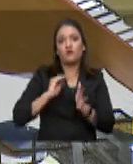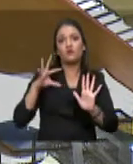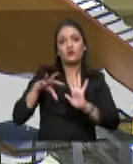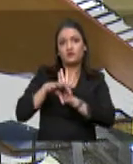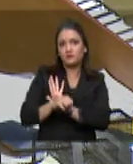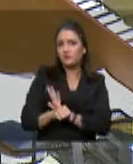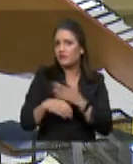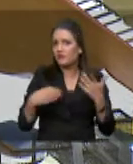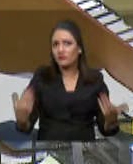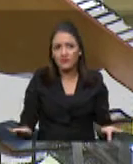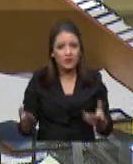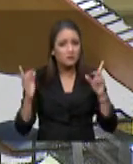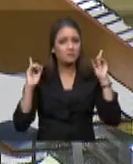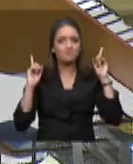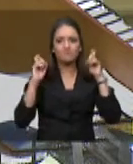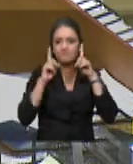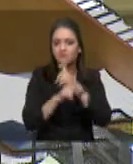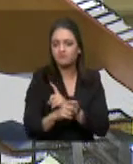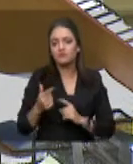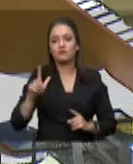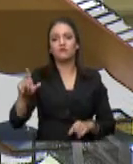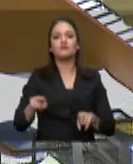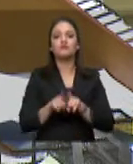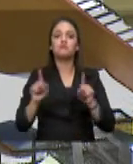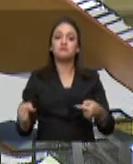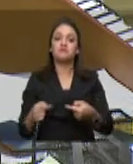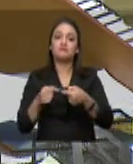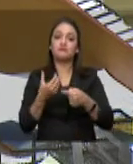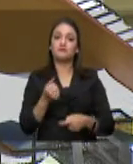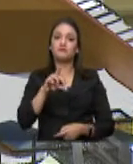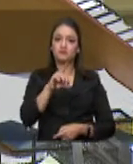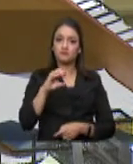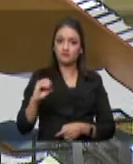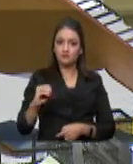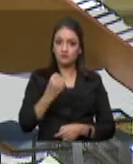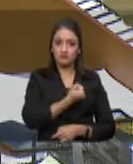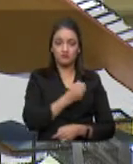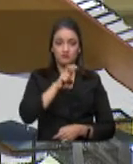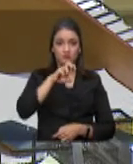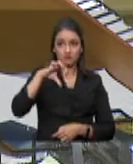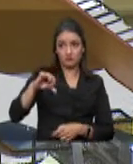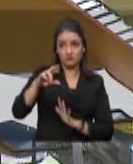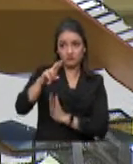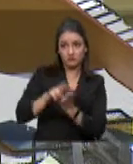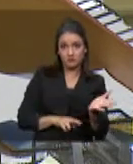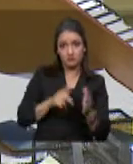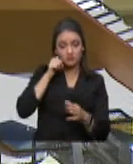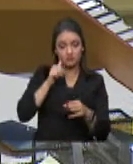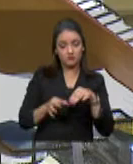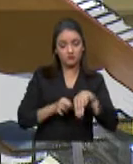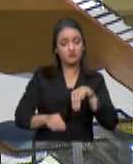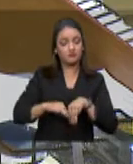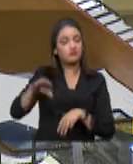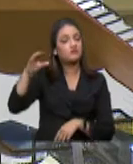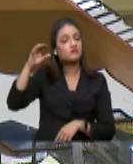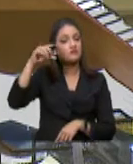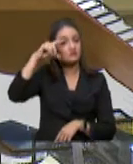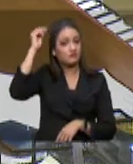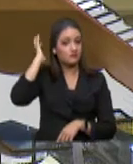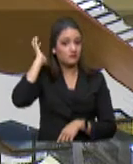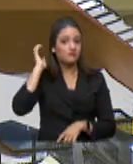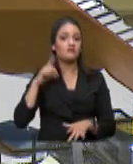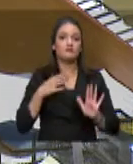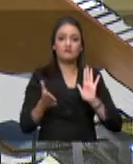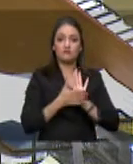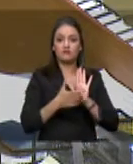ademais, toca o objeto da ADO 59 de relatoria da ministra Rosa Weber, que está na pauta de hoje